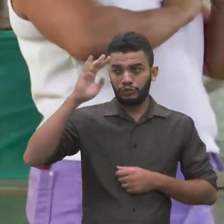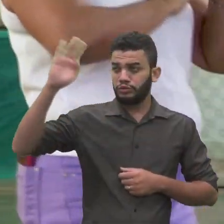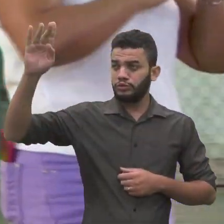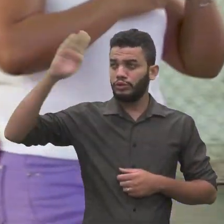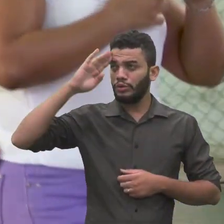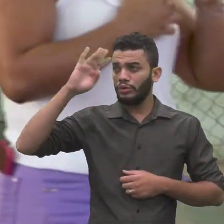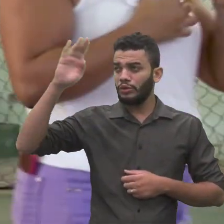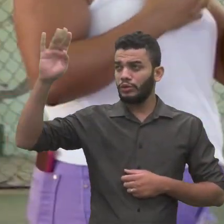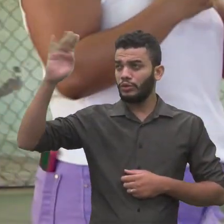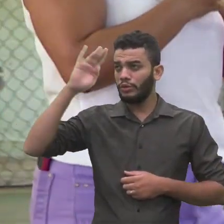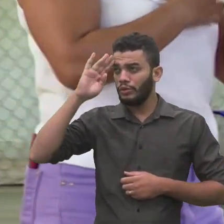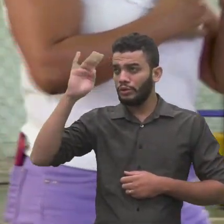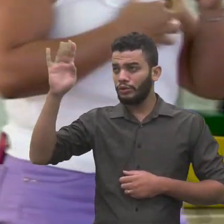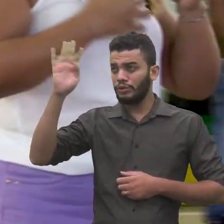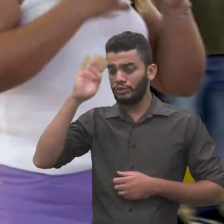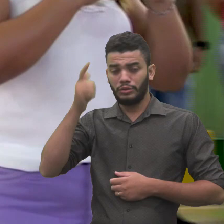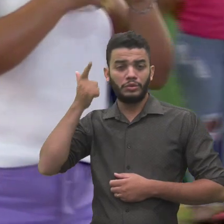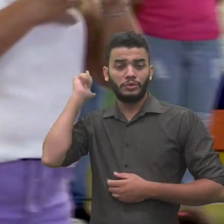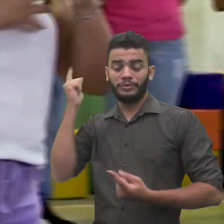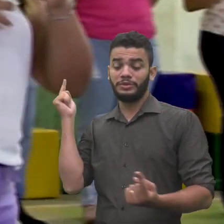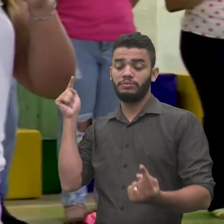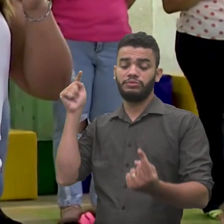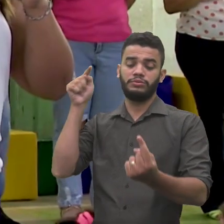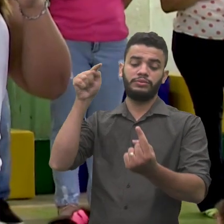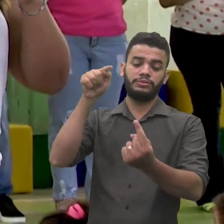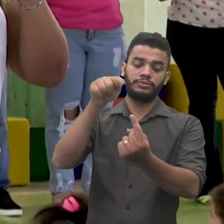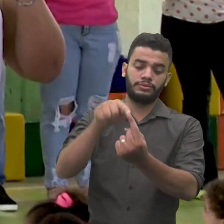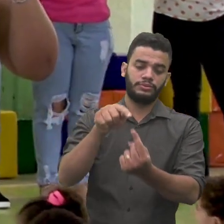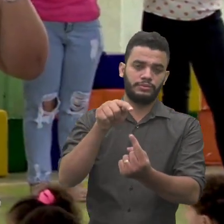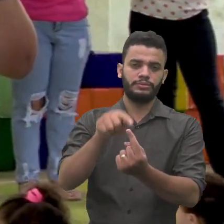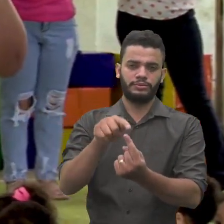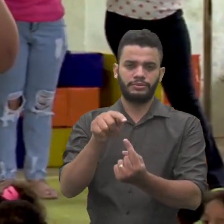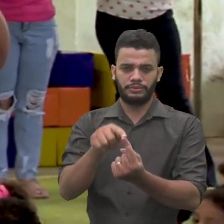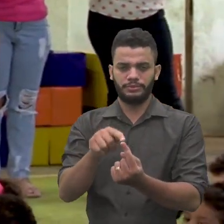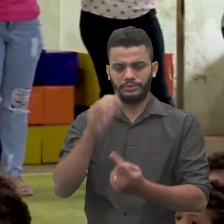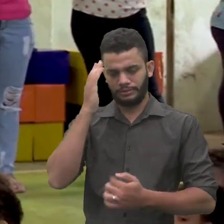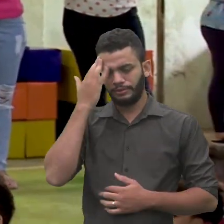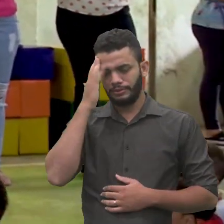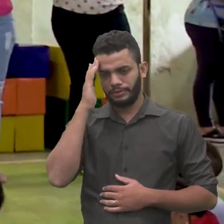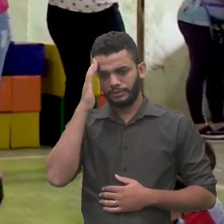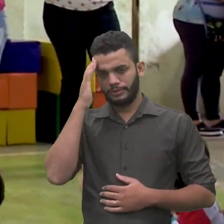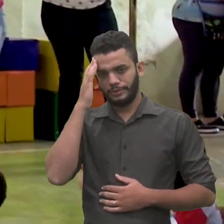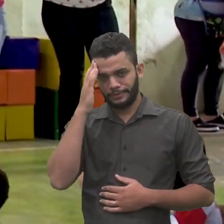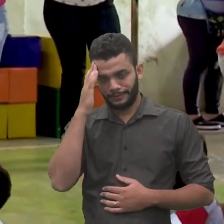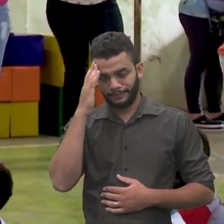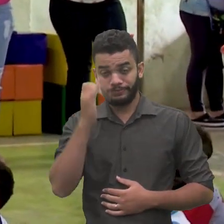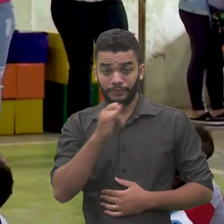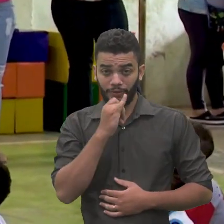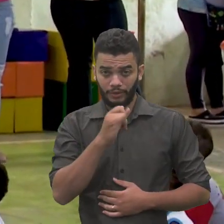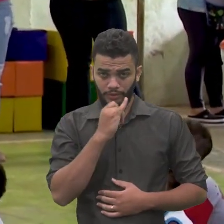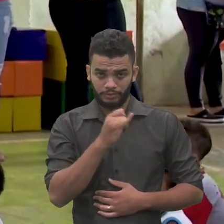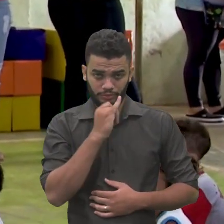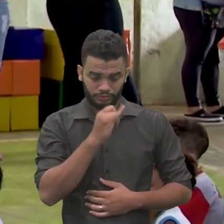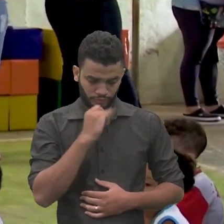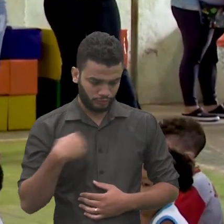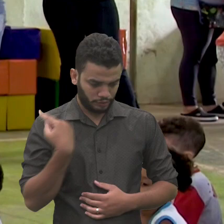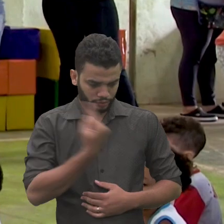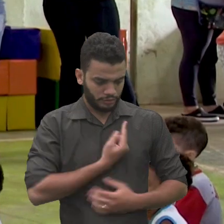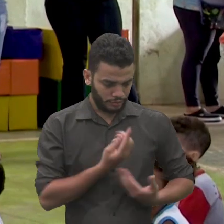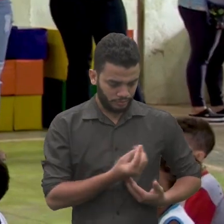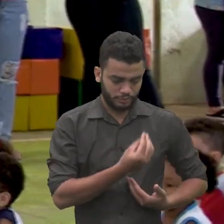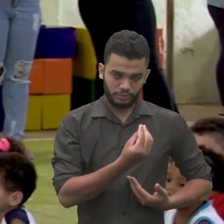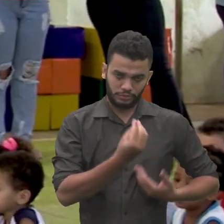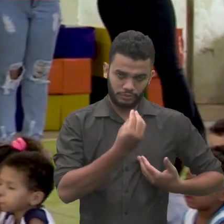coração. E aí você fica com esse sonho, não é quinto ano, não é verdade? Não é quarto ano. Dentro do coração.